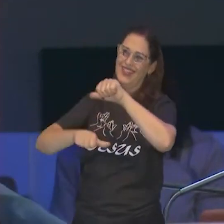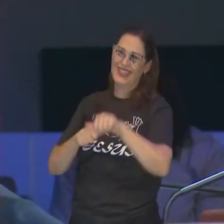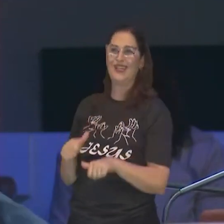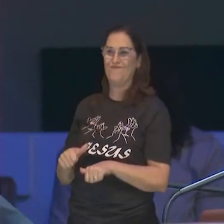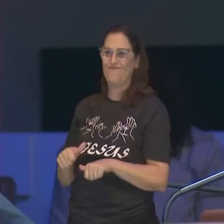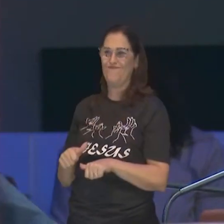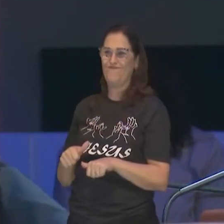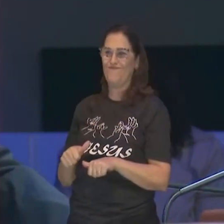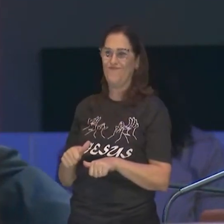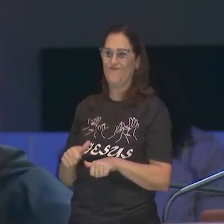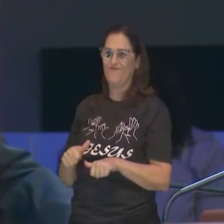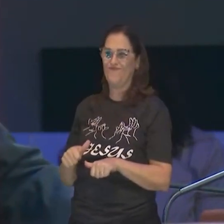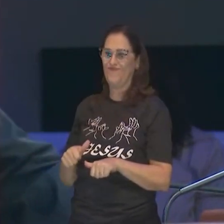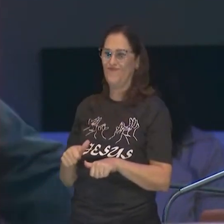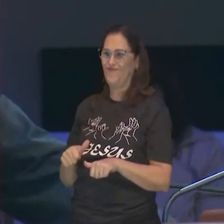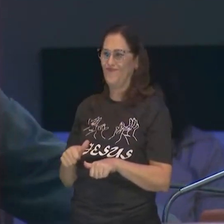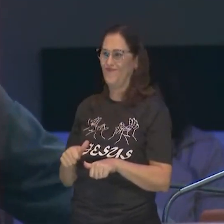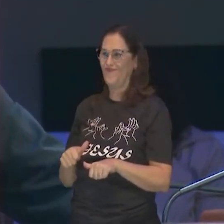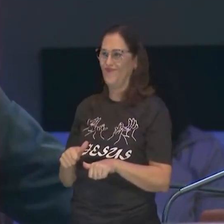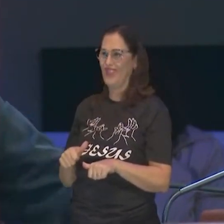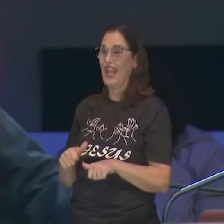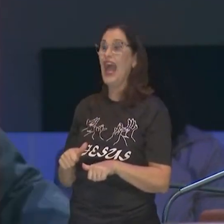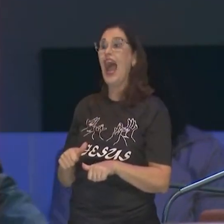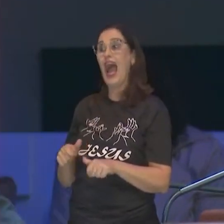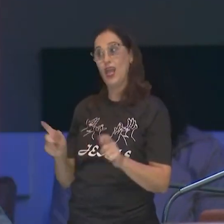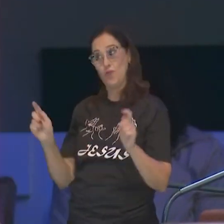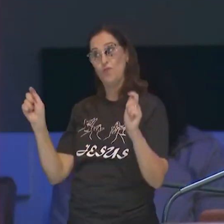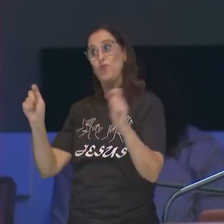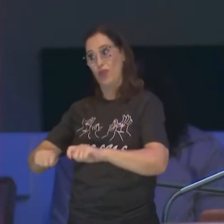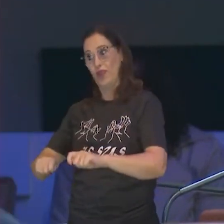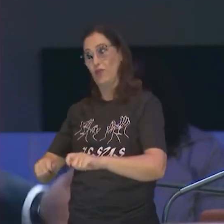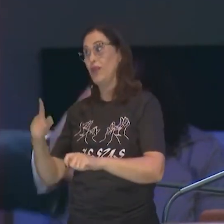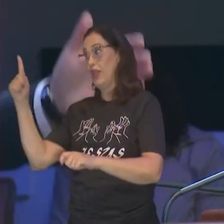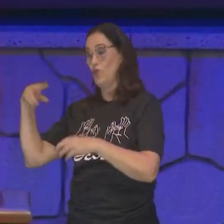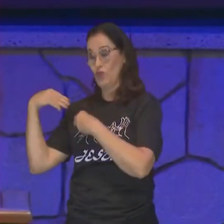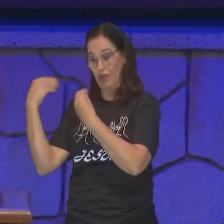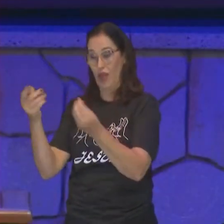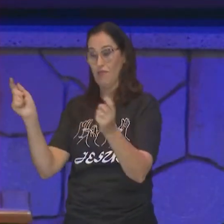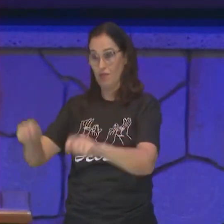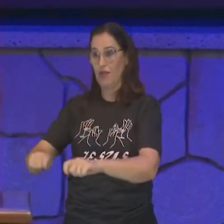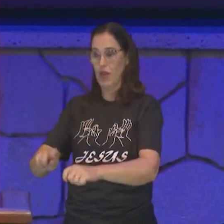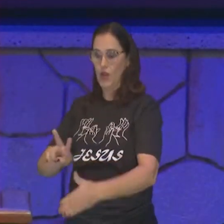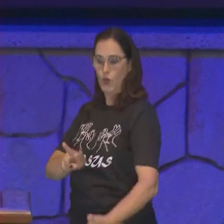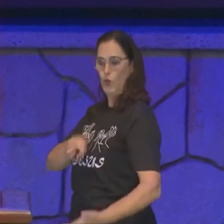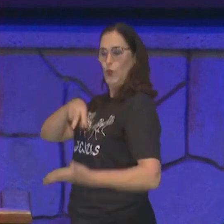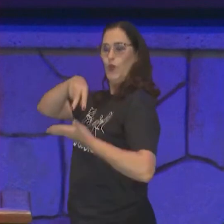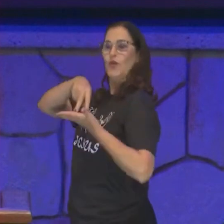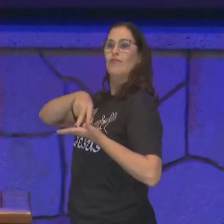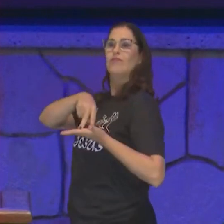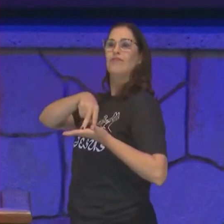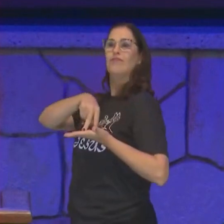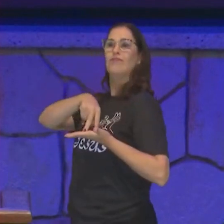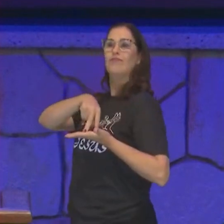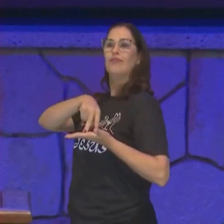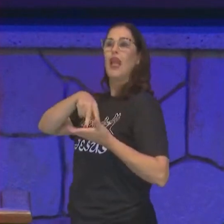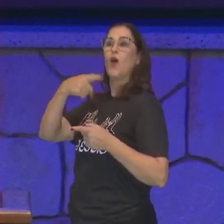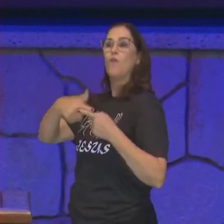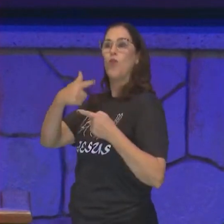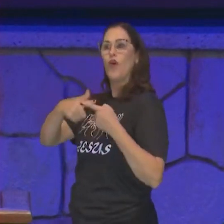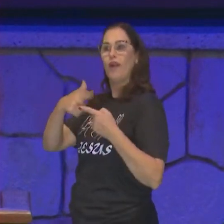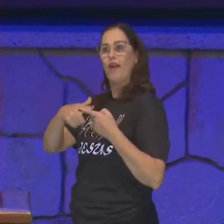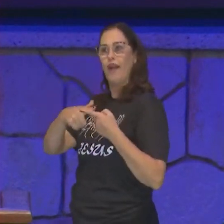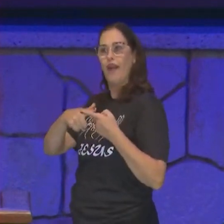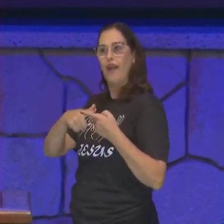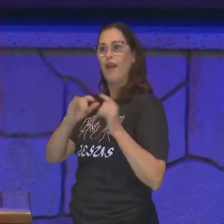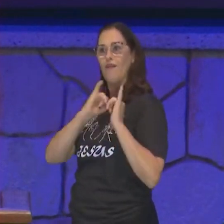forma estaremos habilitados pelo Senhor para nos levantarmos, porque, como se